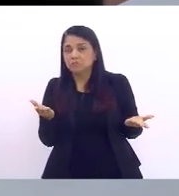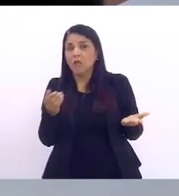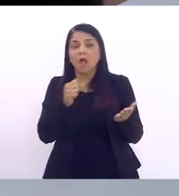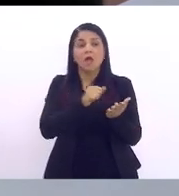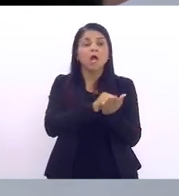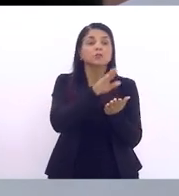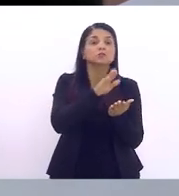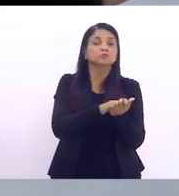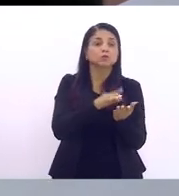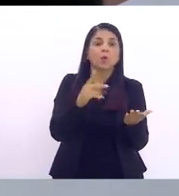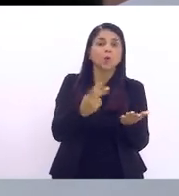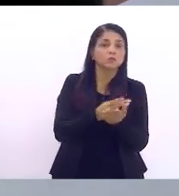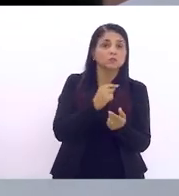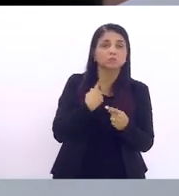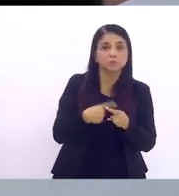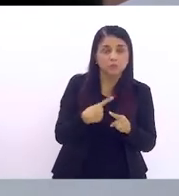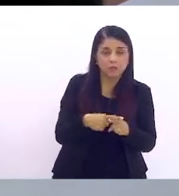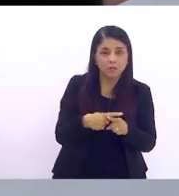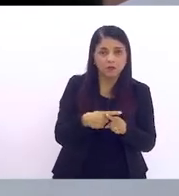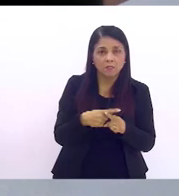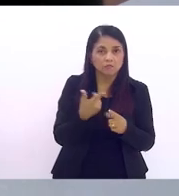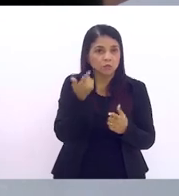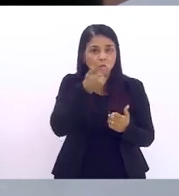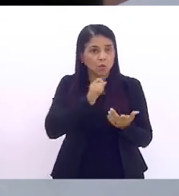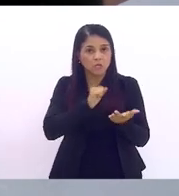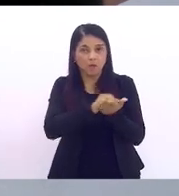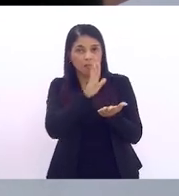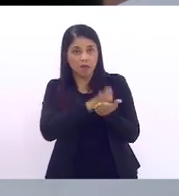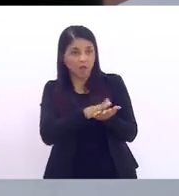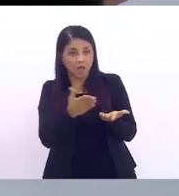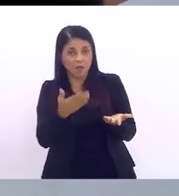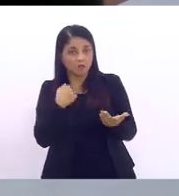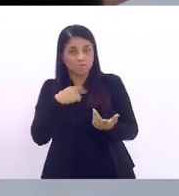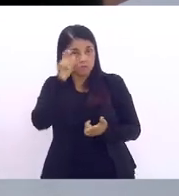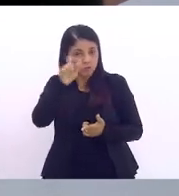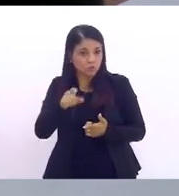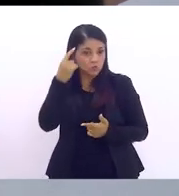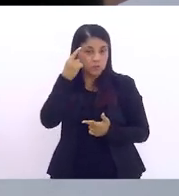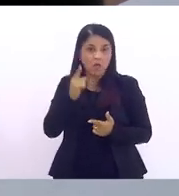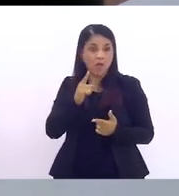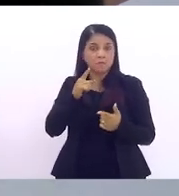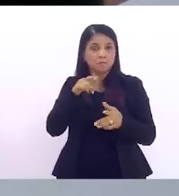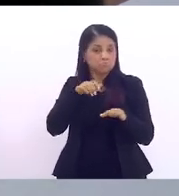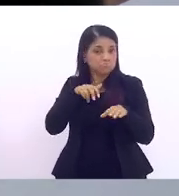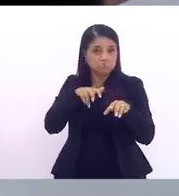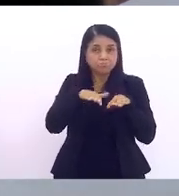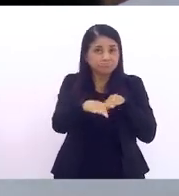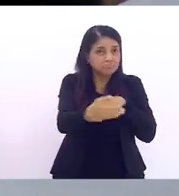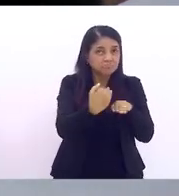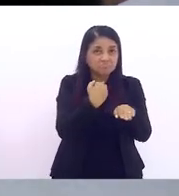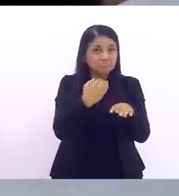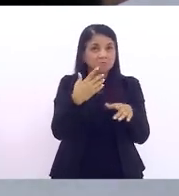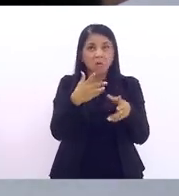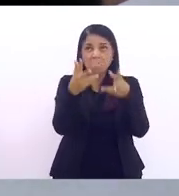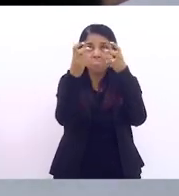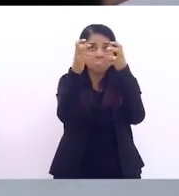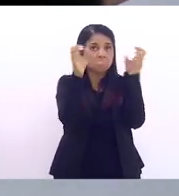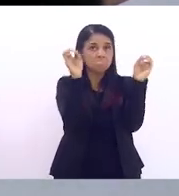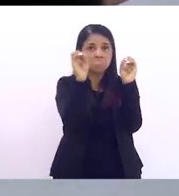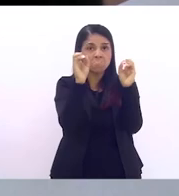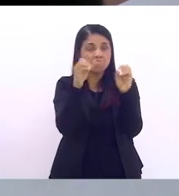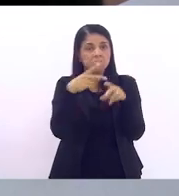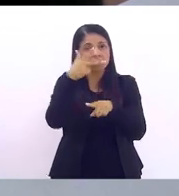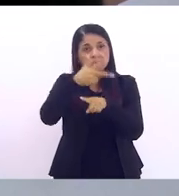multas Porque as pessoas não estão conseguindo pagar ou porque elas nem sab que tão passando pel um pedagem eletrônico Acabei de mostrar para vocês A grande questão é